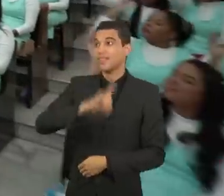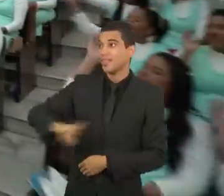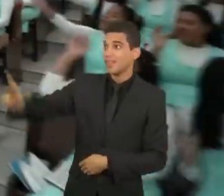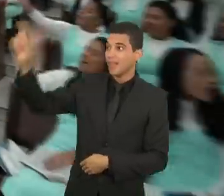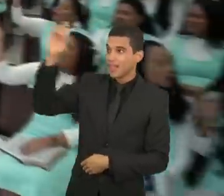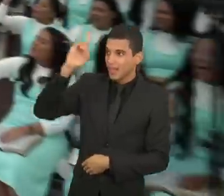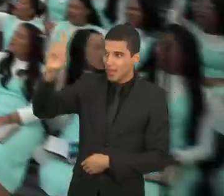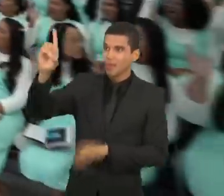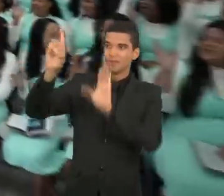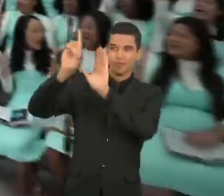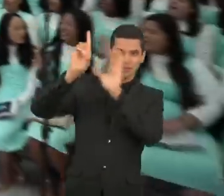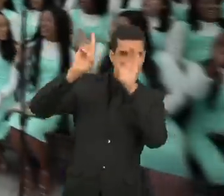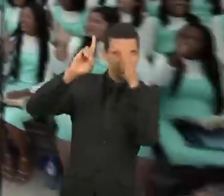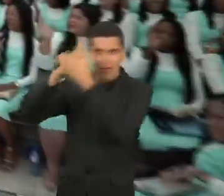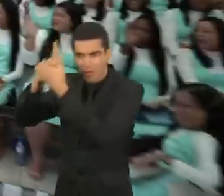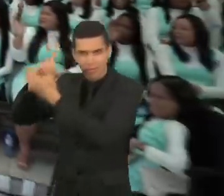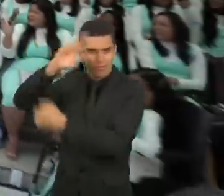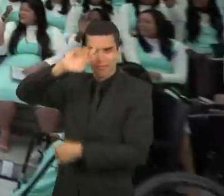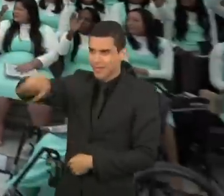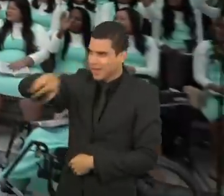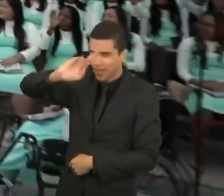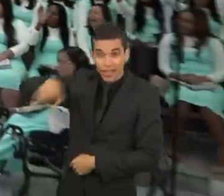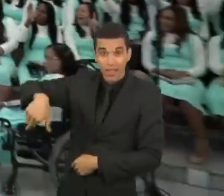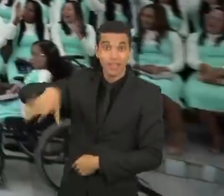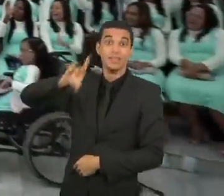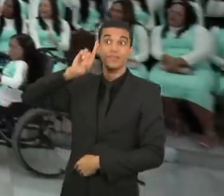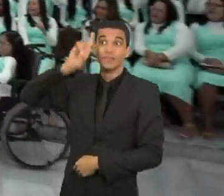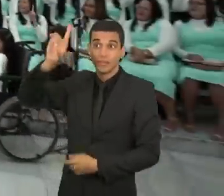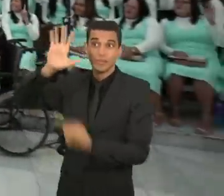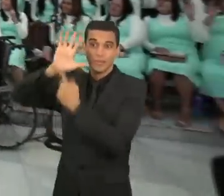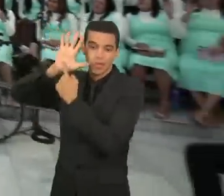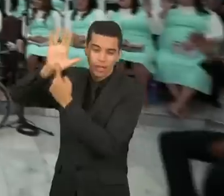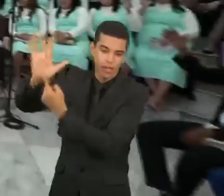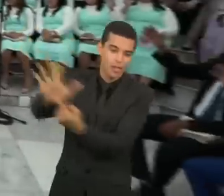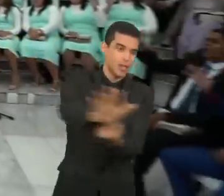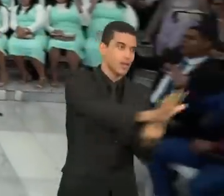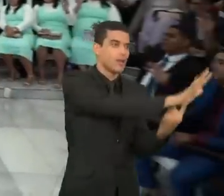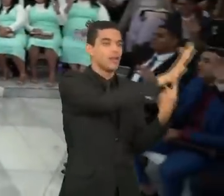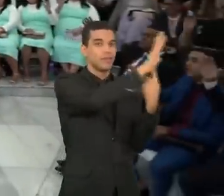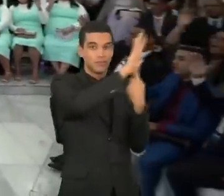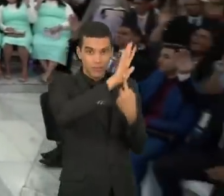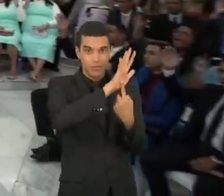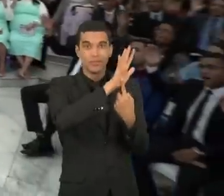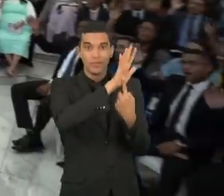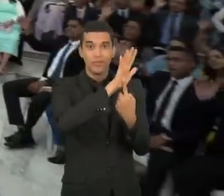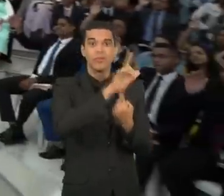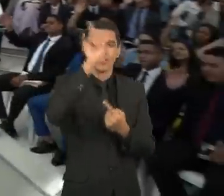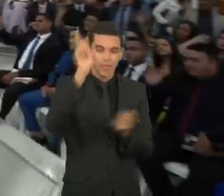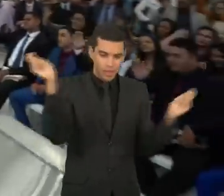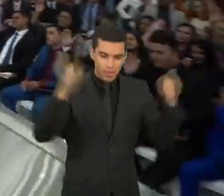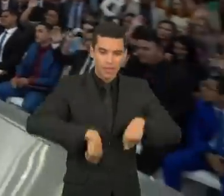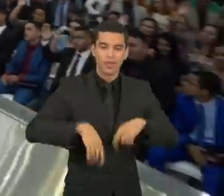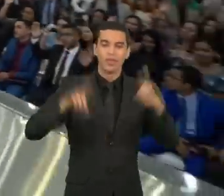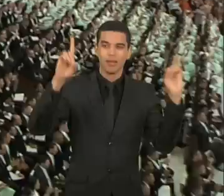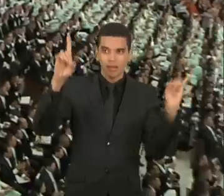Deus não é um Deus escondido. Ele se revelou.